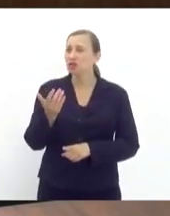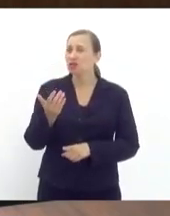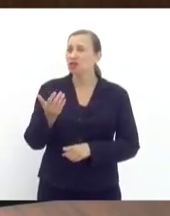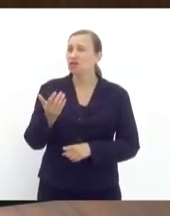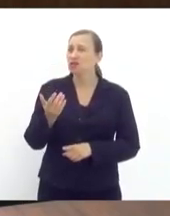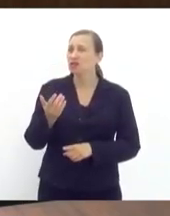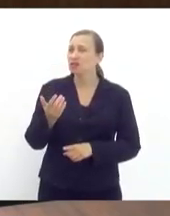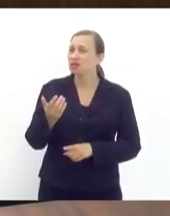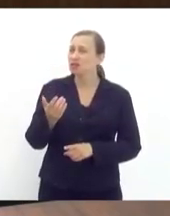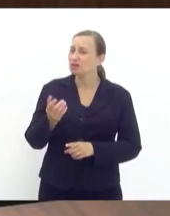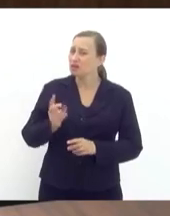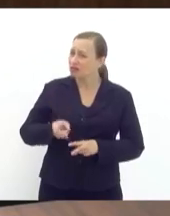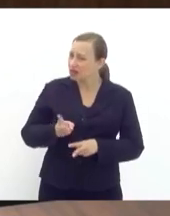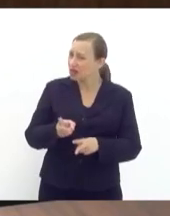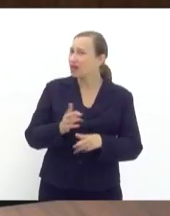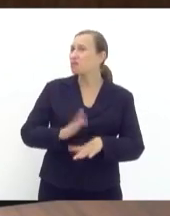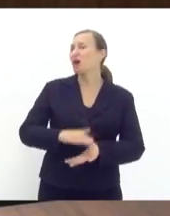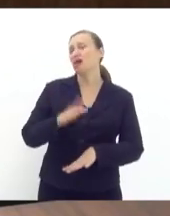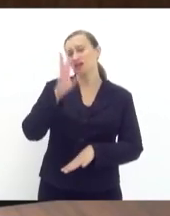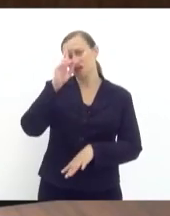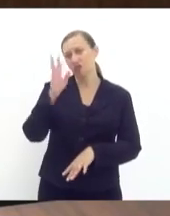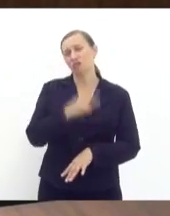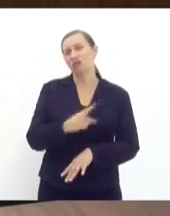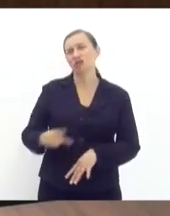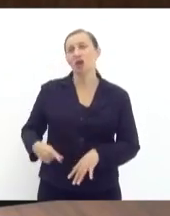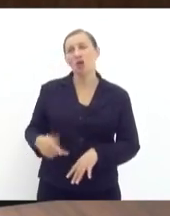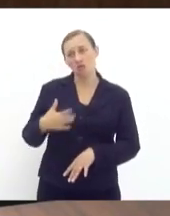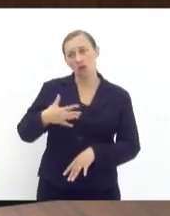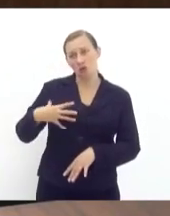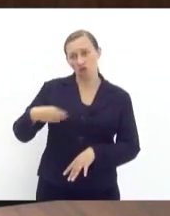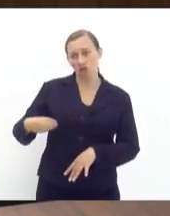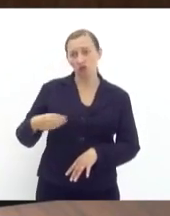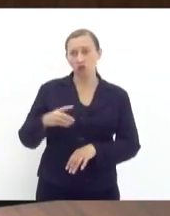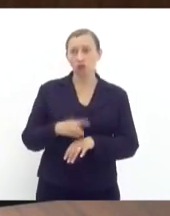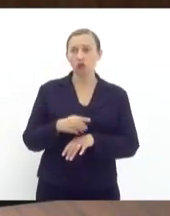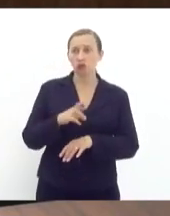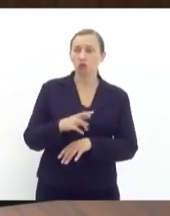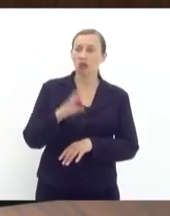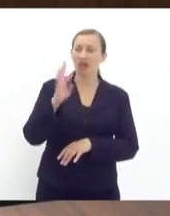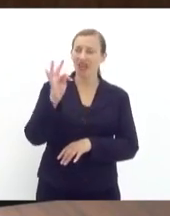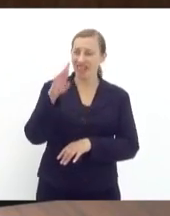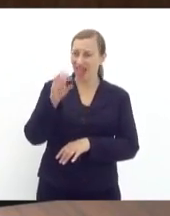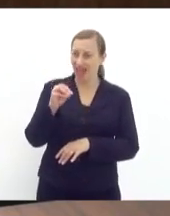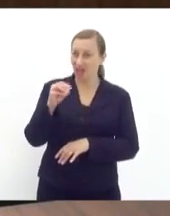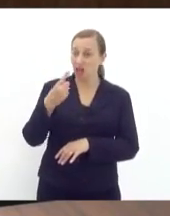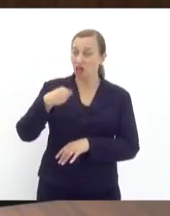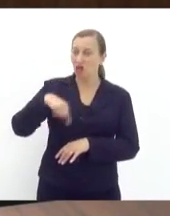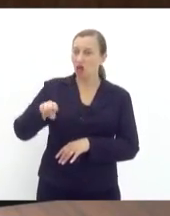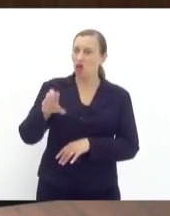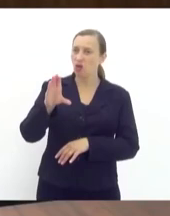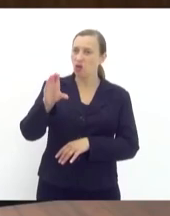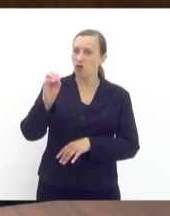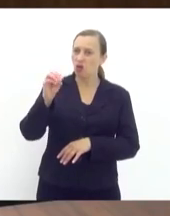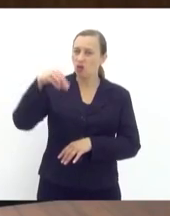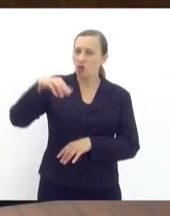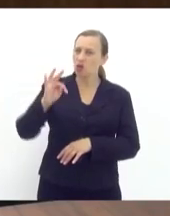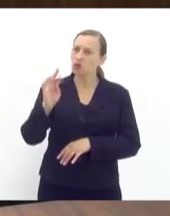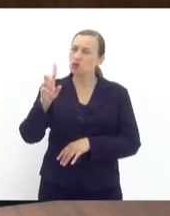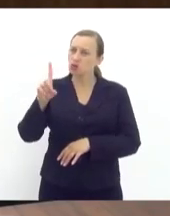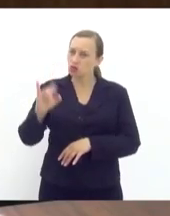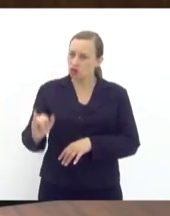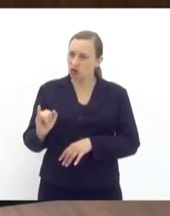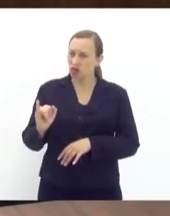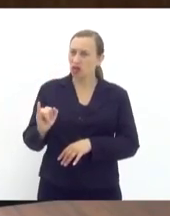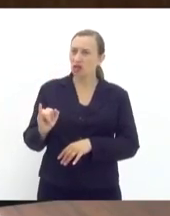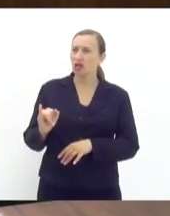mais além Presidente meu filho Dr Renato foi no cosud representando a